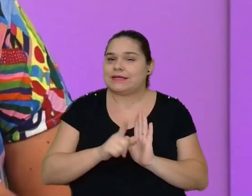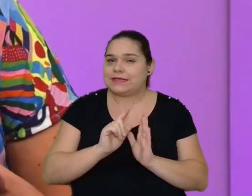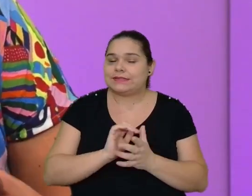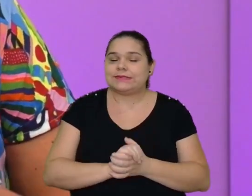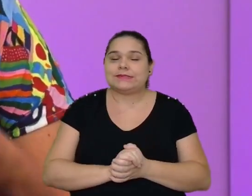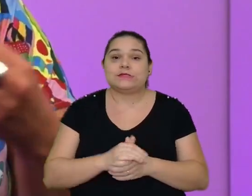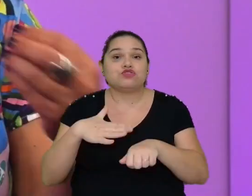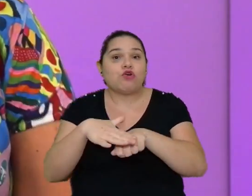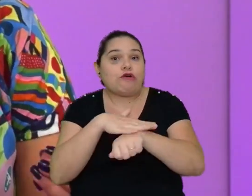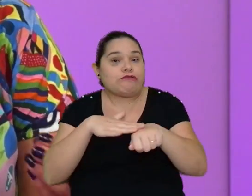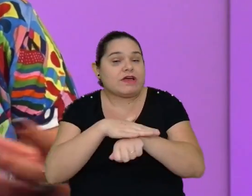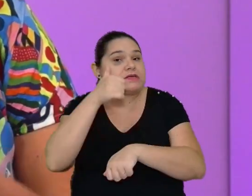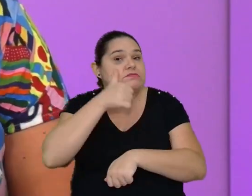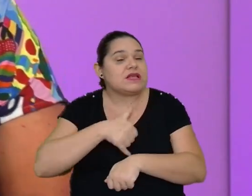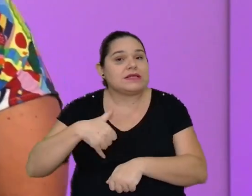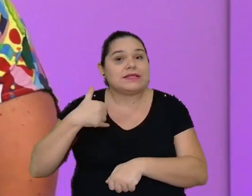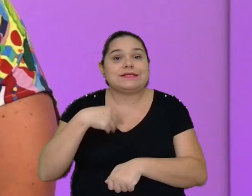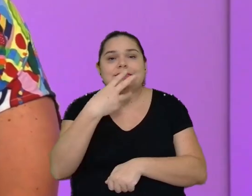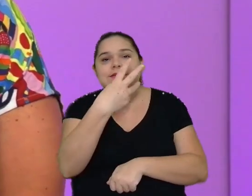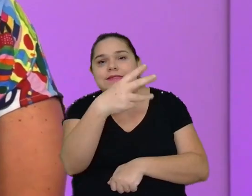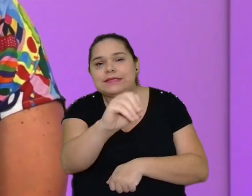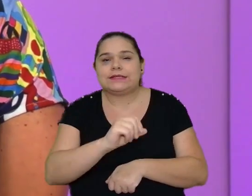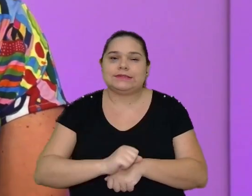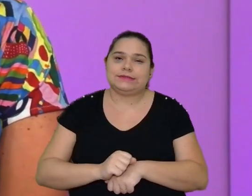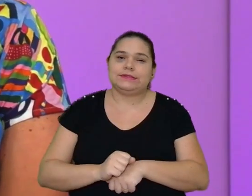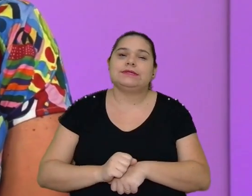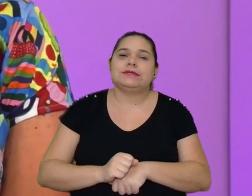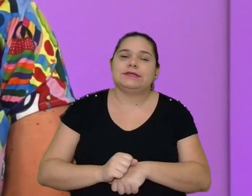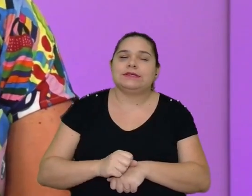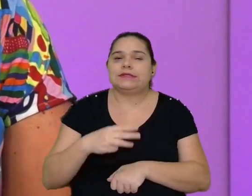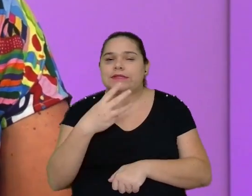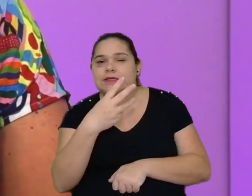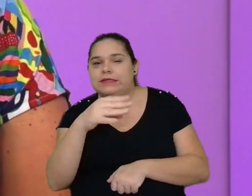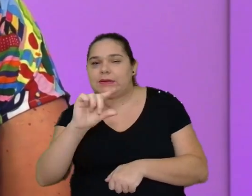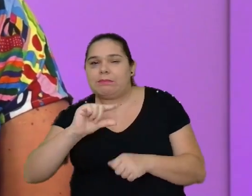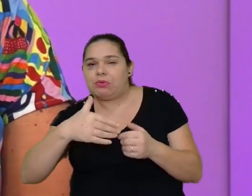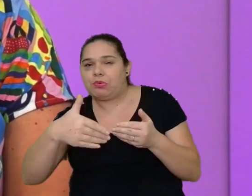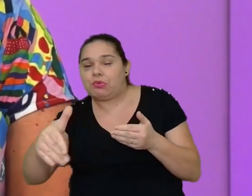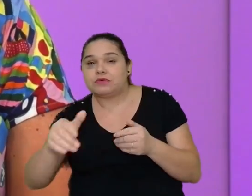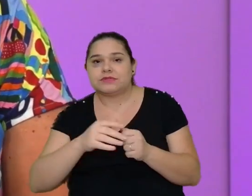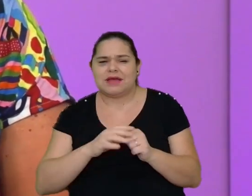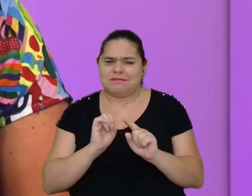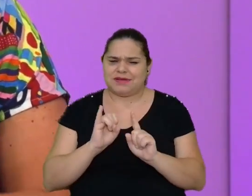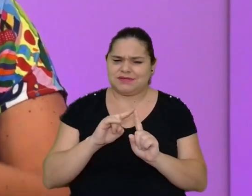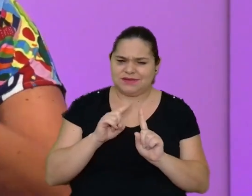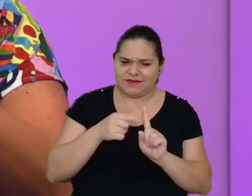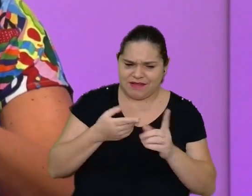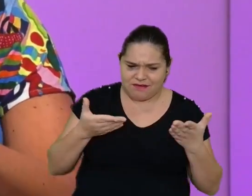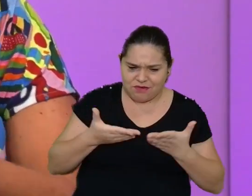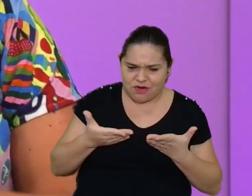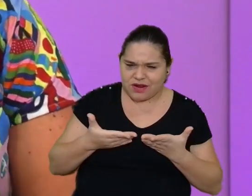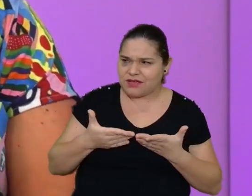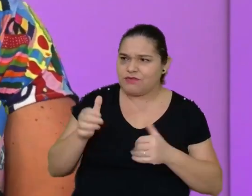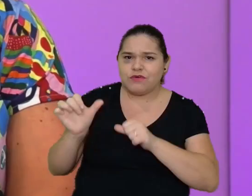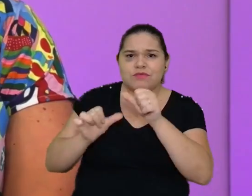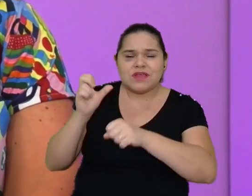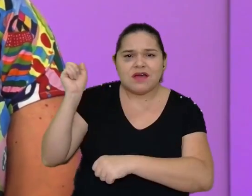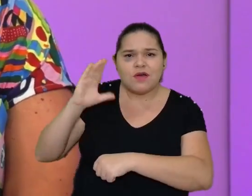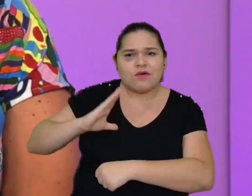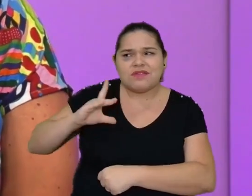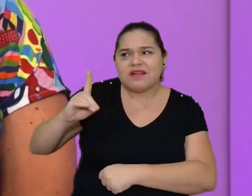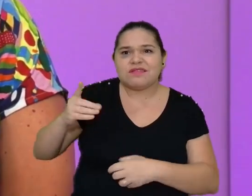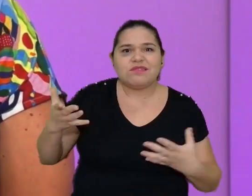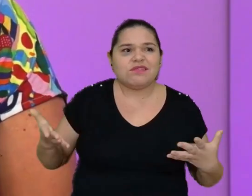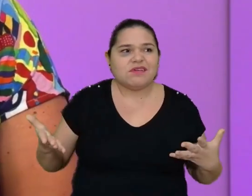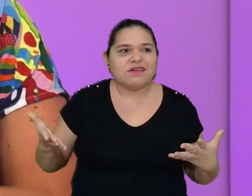de 30 e poucos anos, 30 anos, fala, não, mas se eu engravidar, agora que eu vou virar uma coordenadora, que eu vou chegar gerente, isso vai me travar,